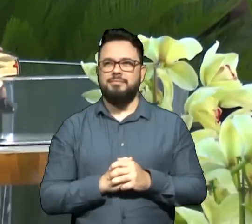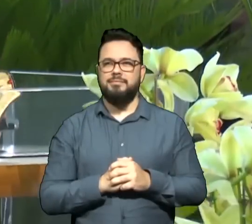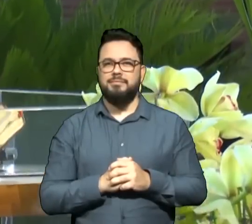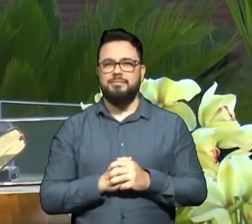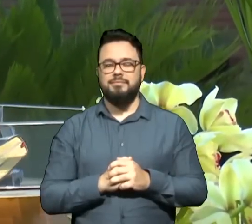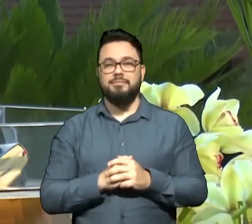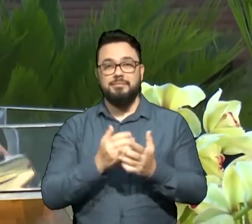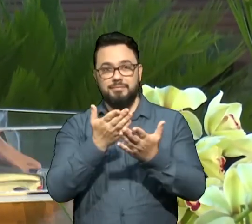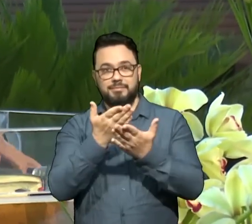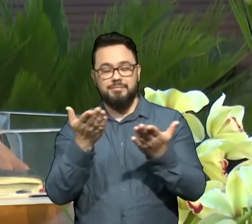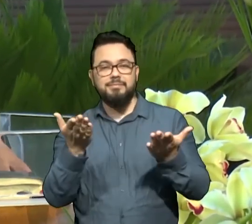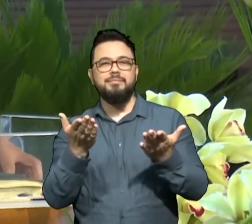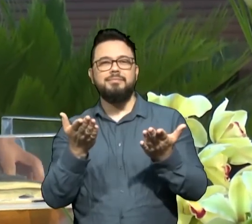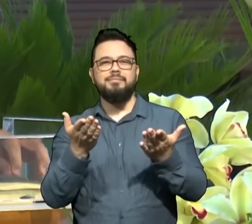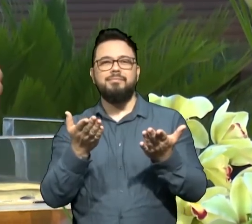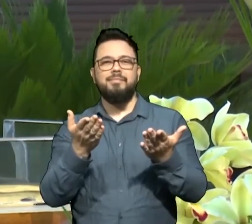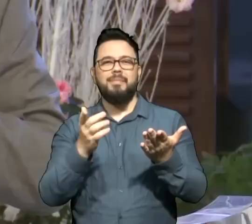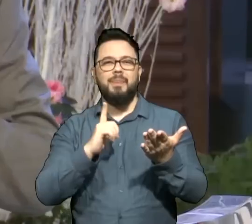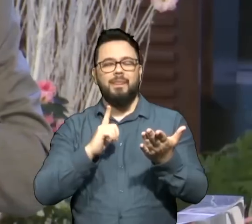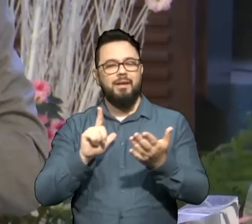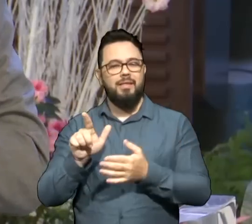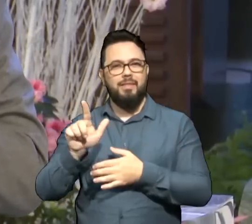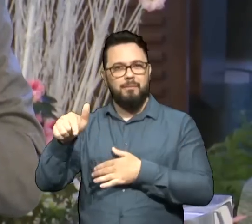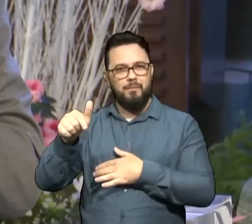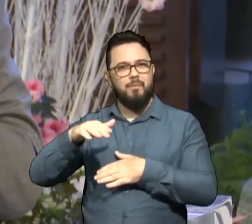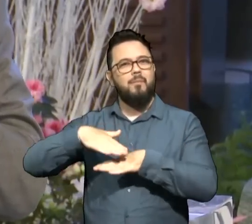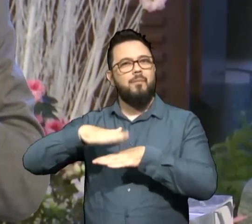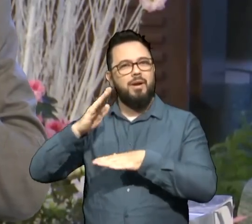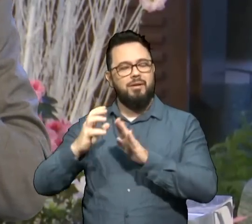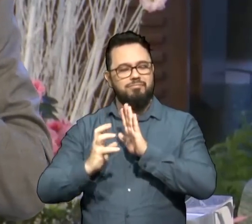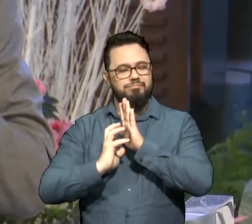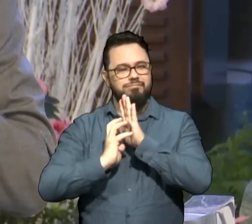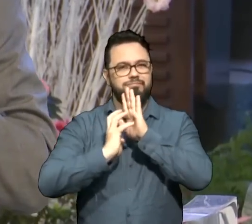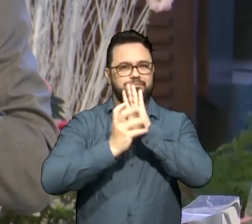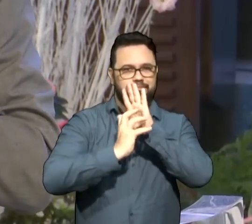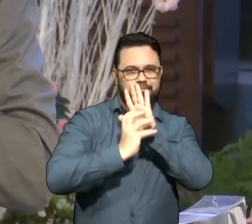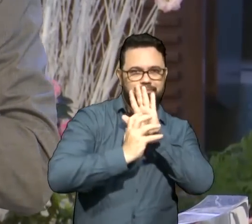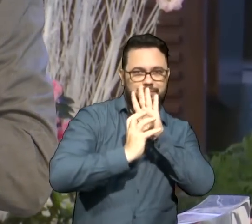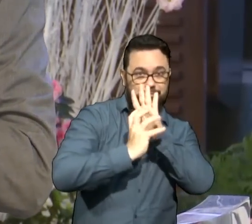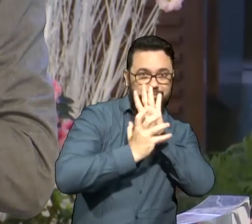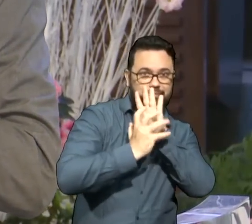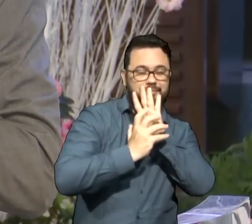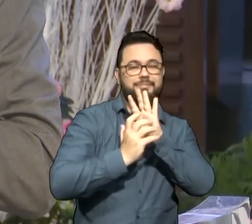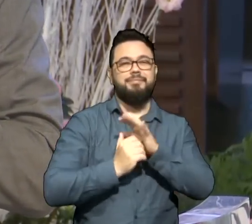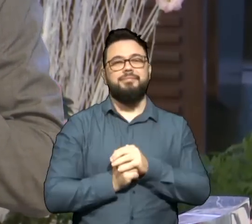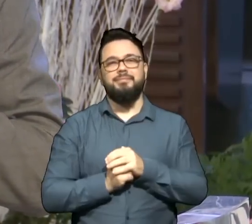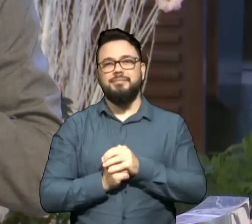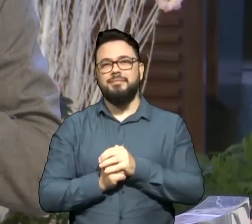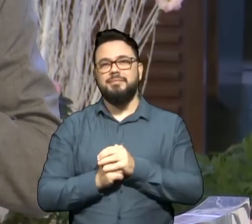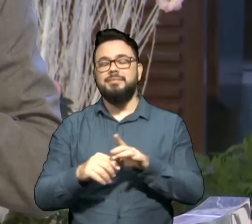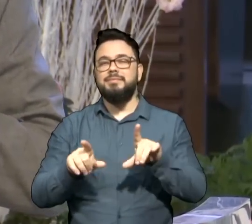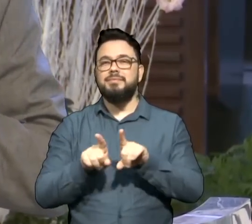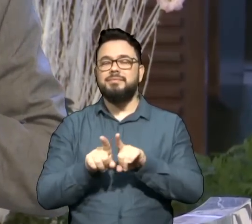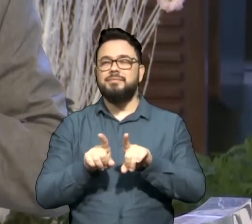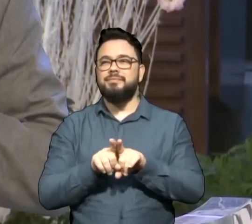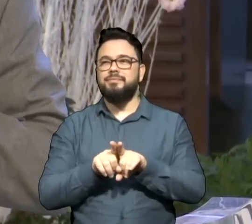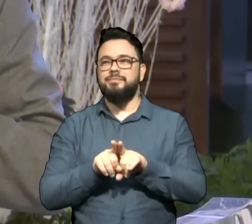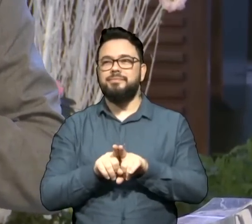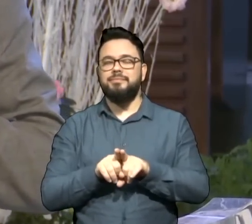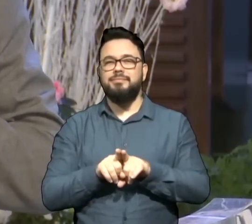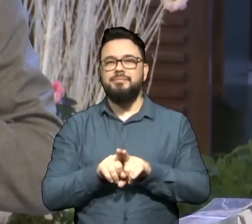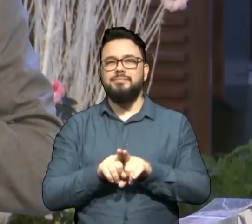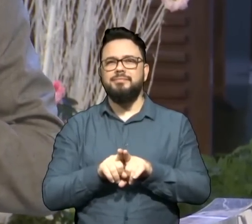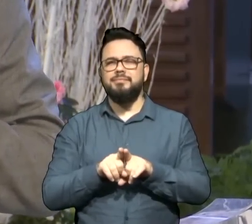vocês terão daqui a pouco mais zalos do Rei anos 70 e